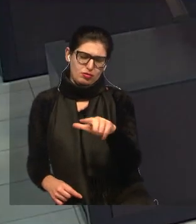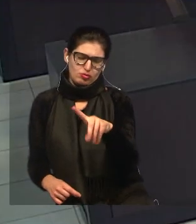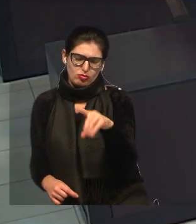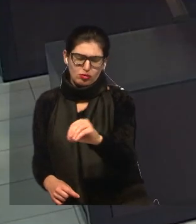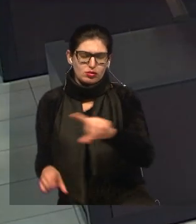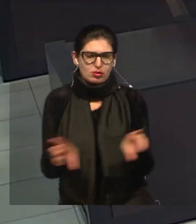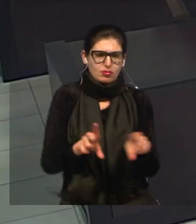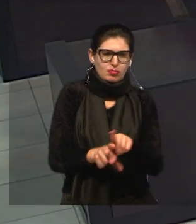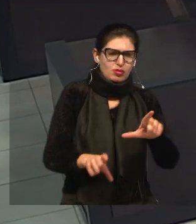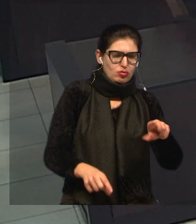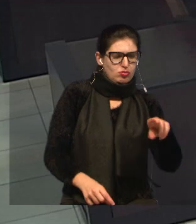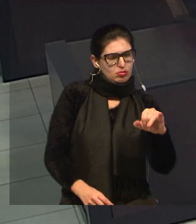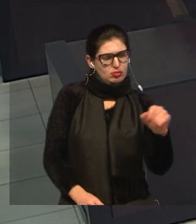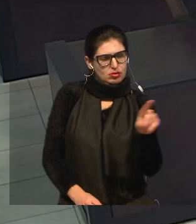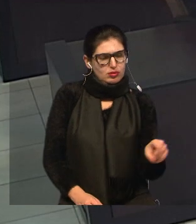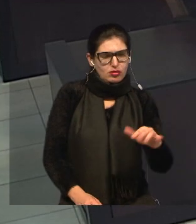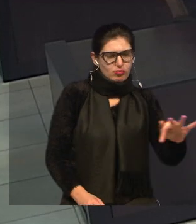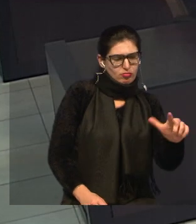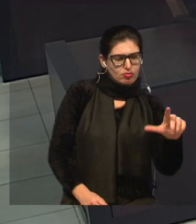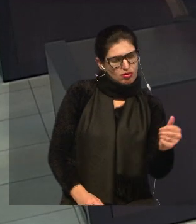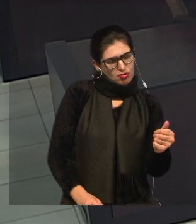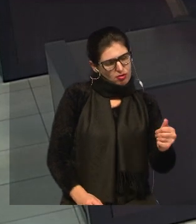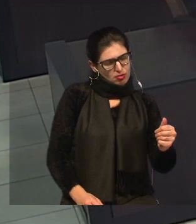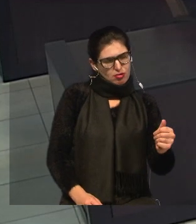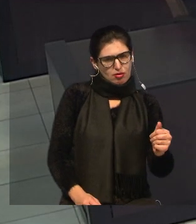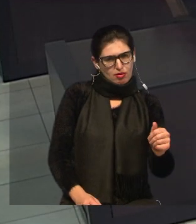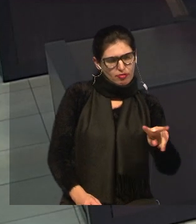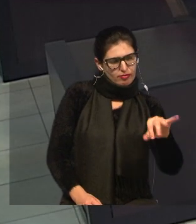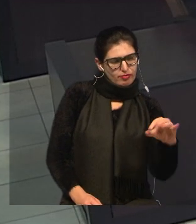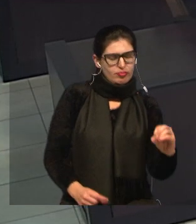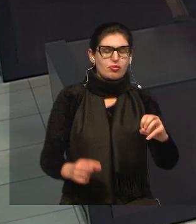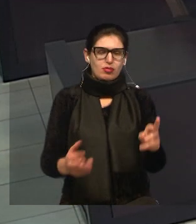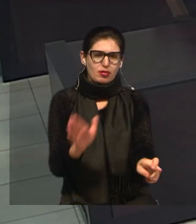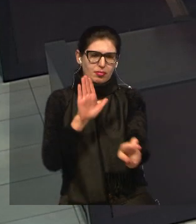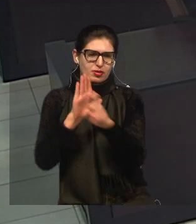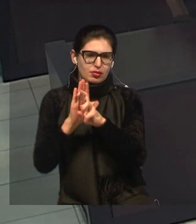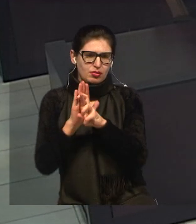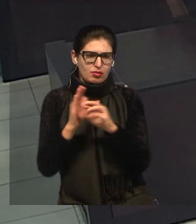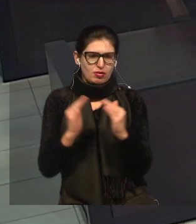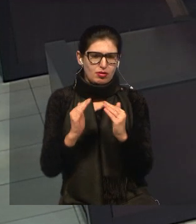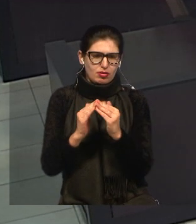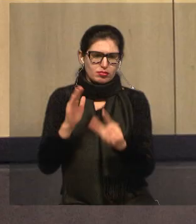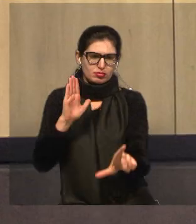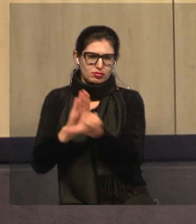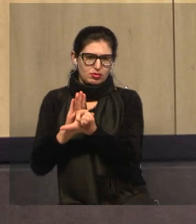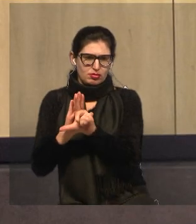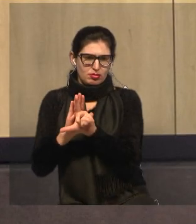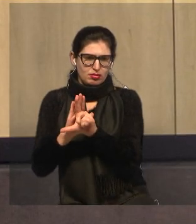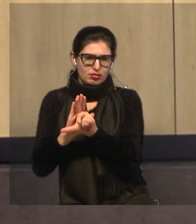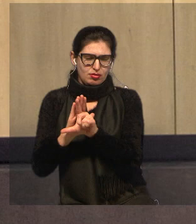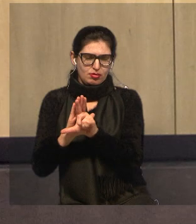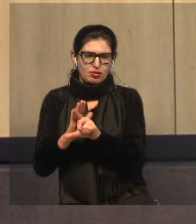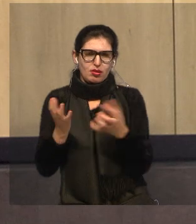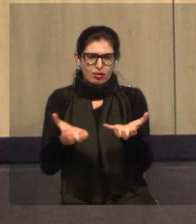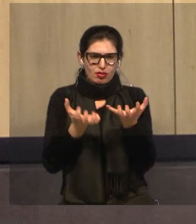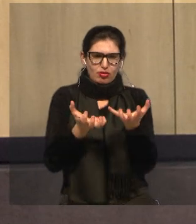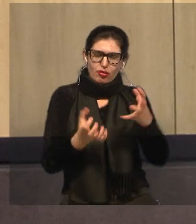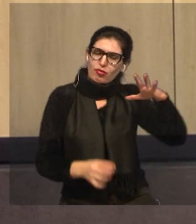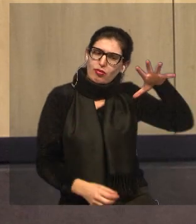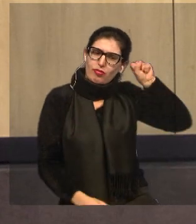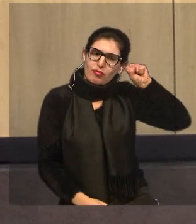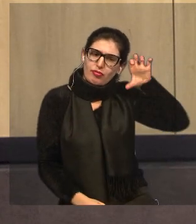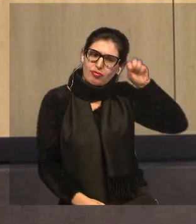Flávio, nós estamos representando a Casa da Lei. Então, eu gostaria de primeiro ouvir a adolescente